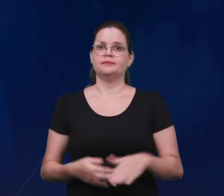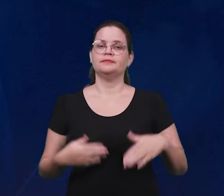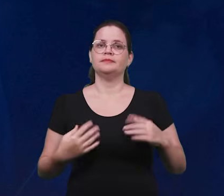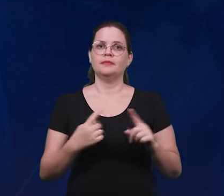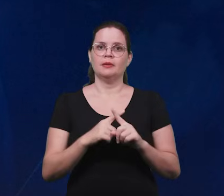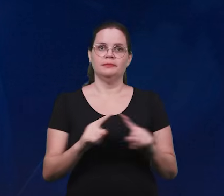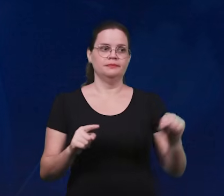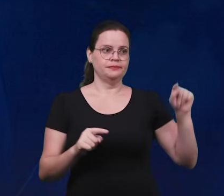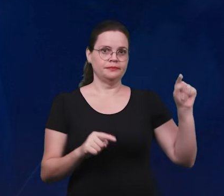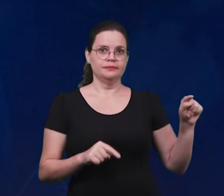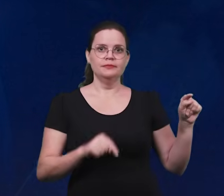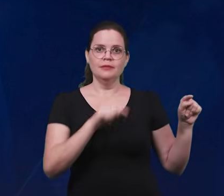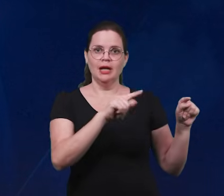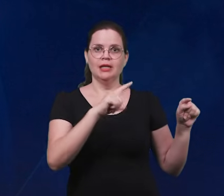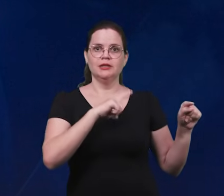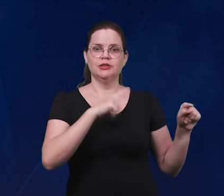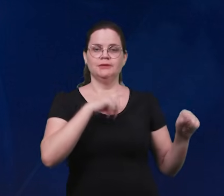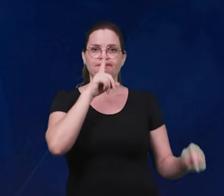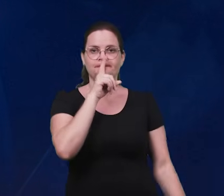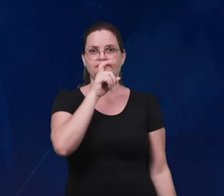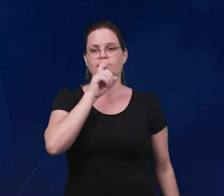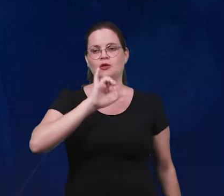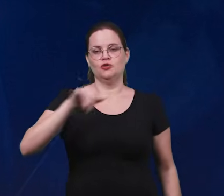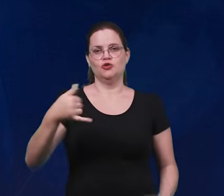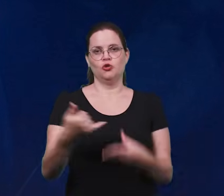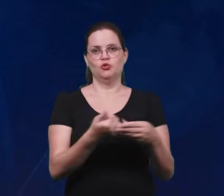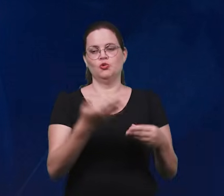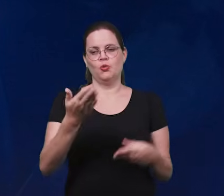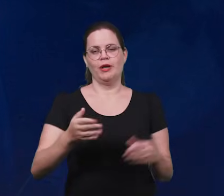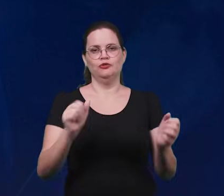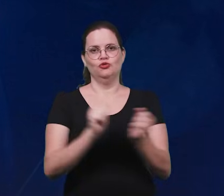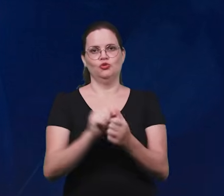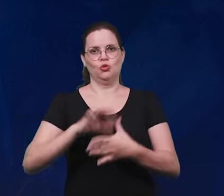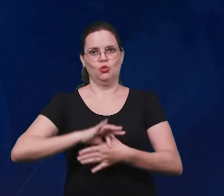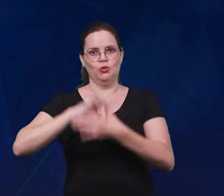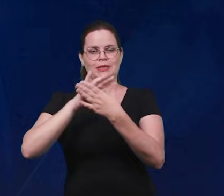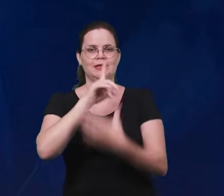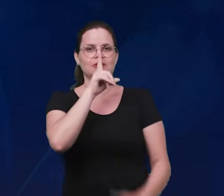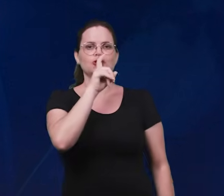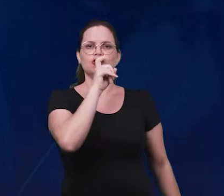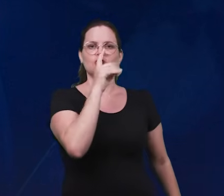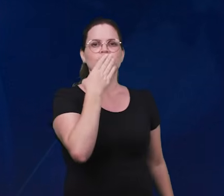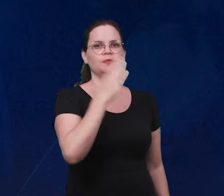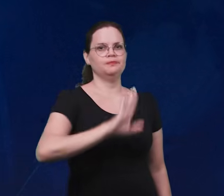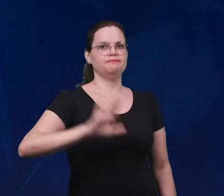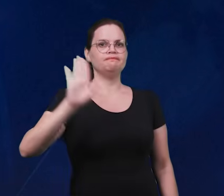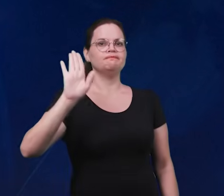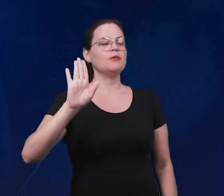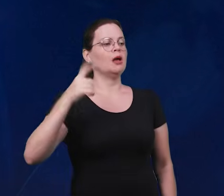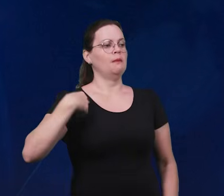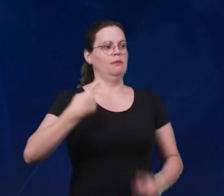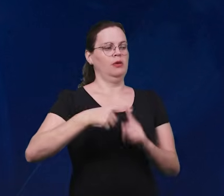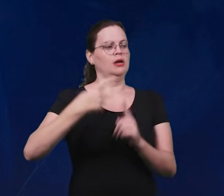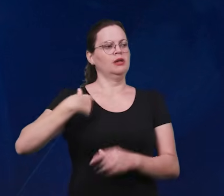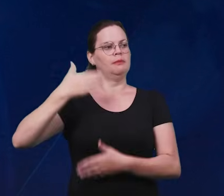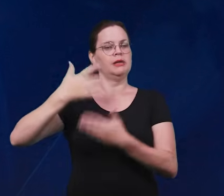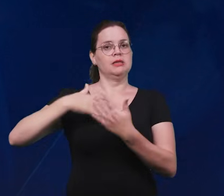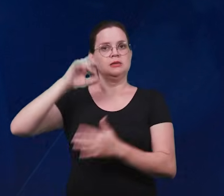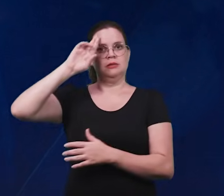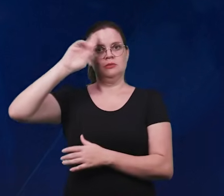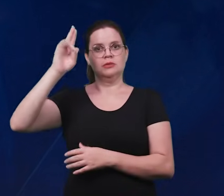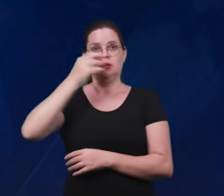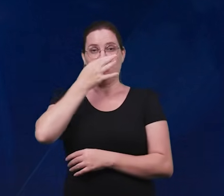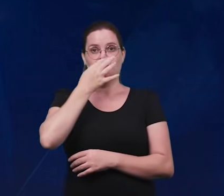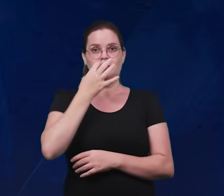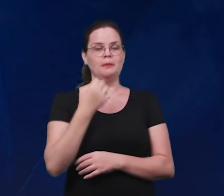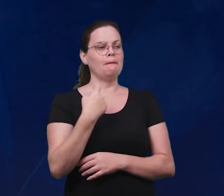gibeonitas estava o juramento que Josué e seus príncipes de Israel eles tinham prestado diante do Senhor para